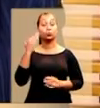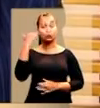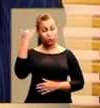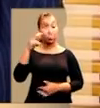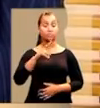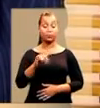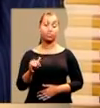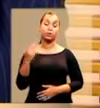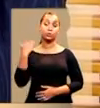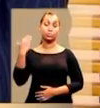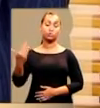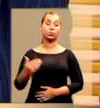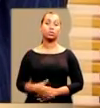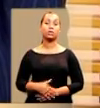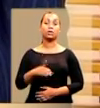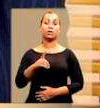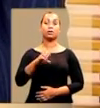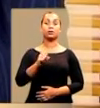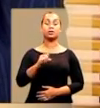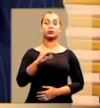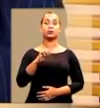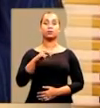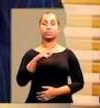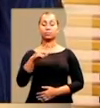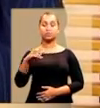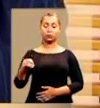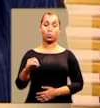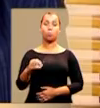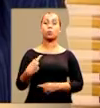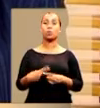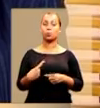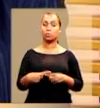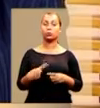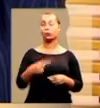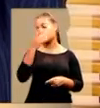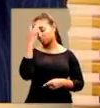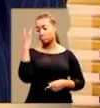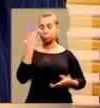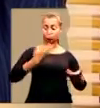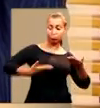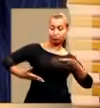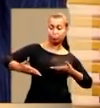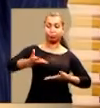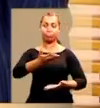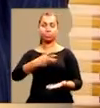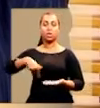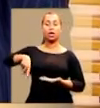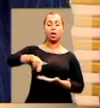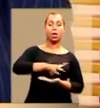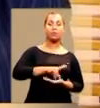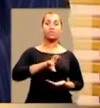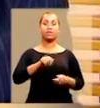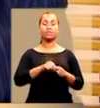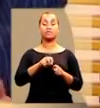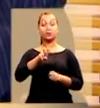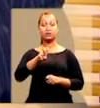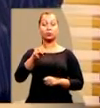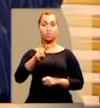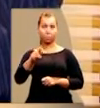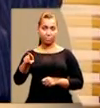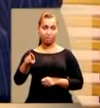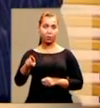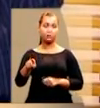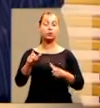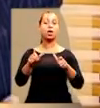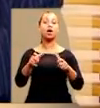um sucesso e vai ser um sucesso, que é a descentralização. Para circular, os artistas tinham que colocar, se ele vai fazer 5